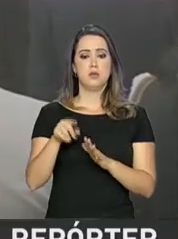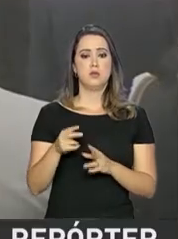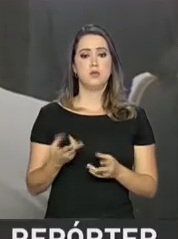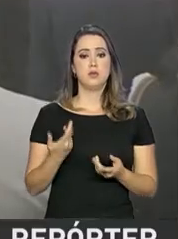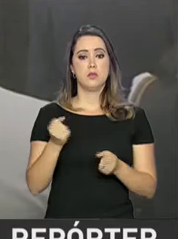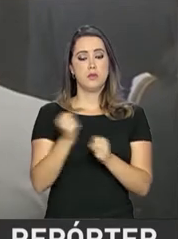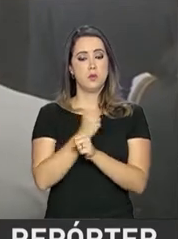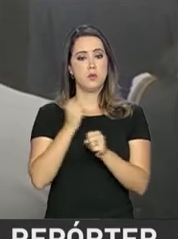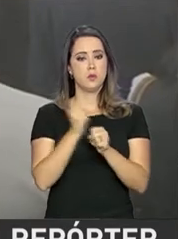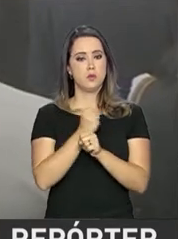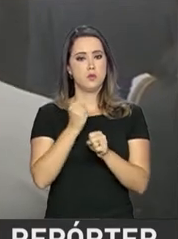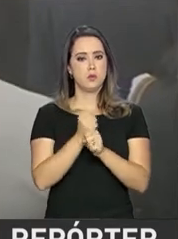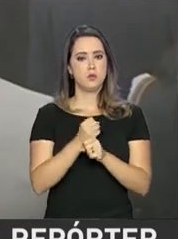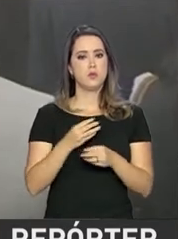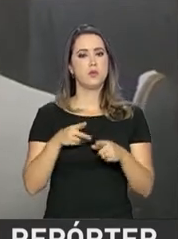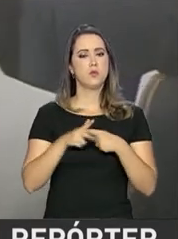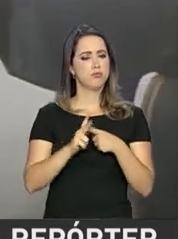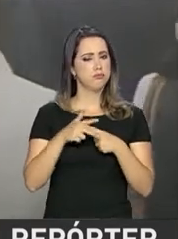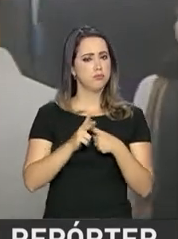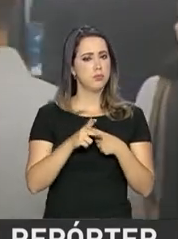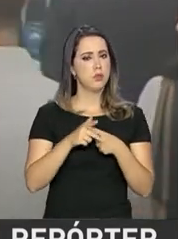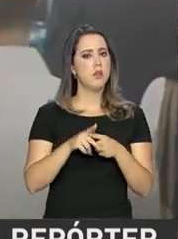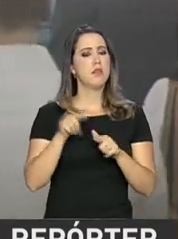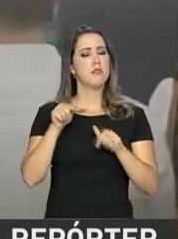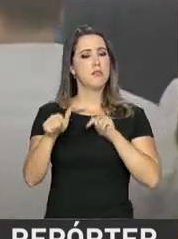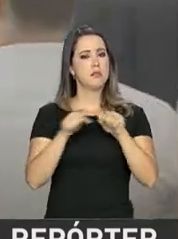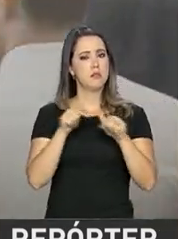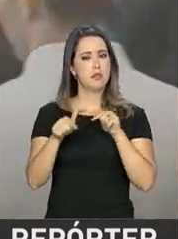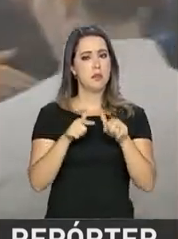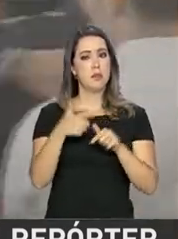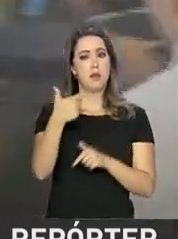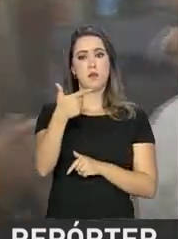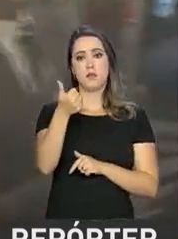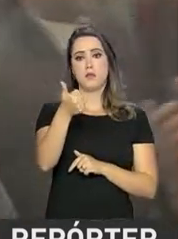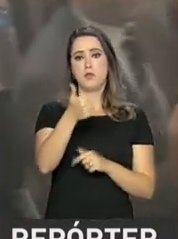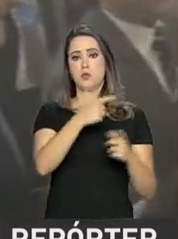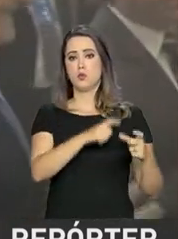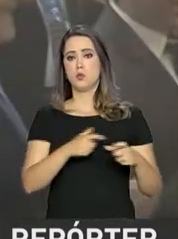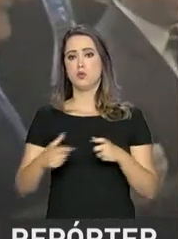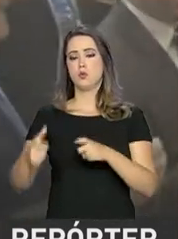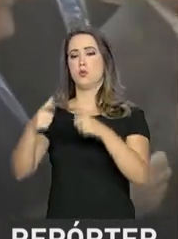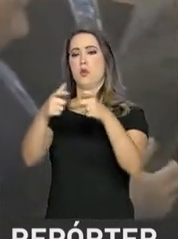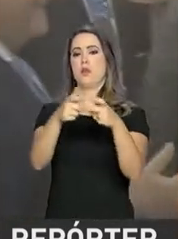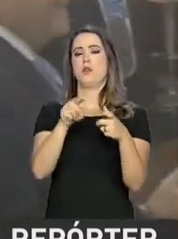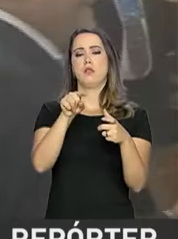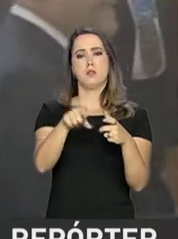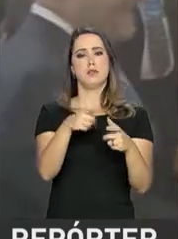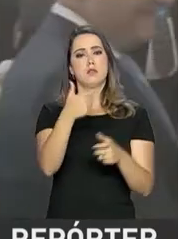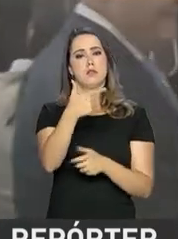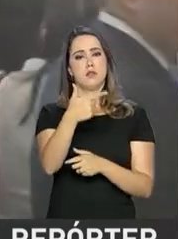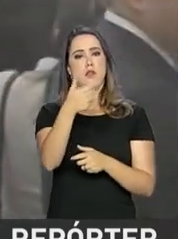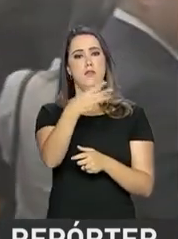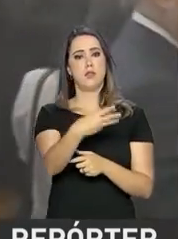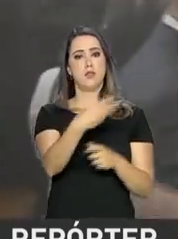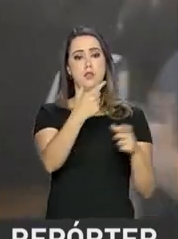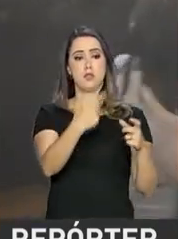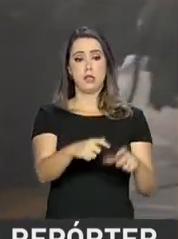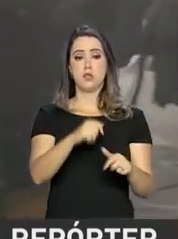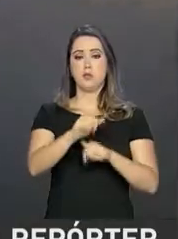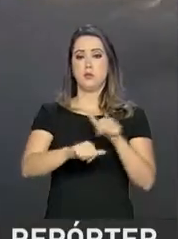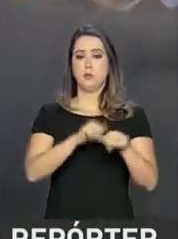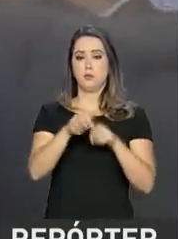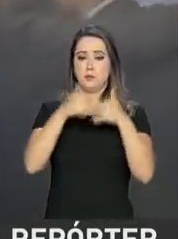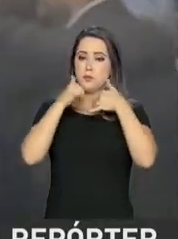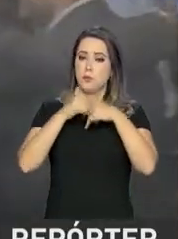construir dar manutenção e operar as 21 linhas de transmissão e as vinte e três subestações de energia